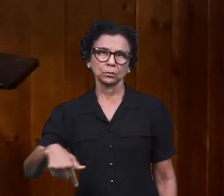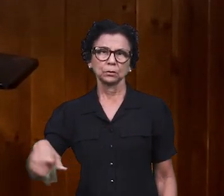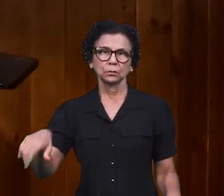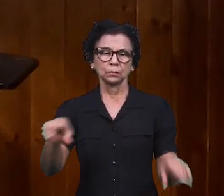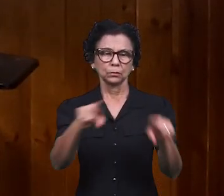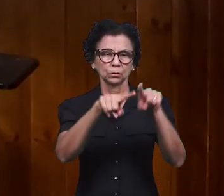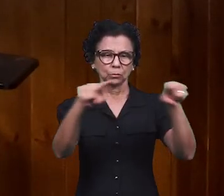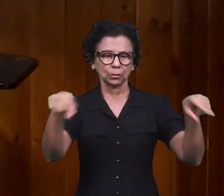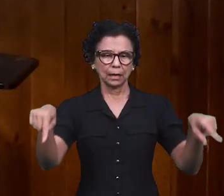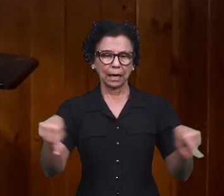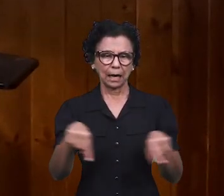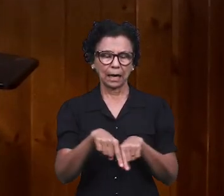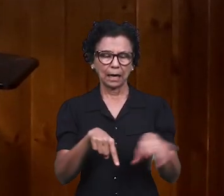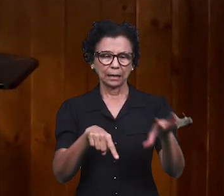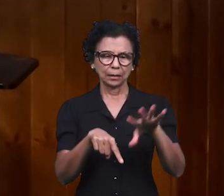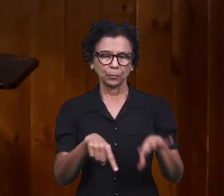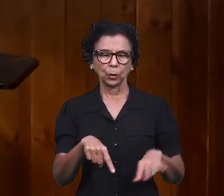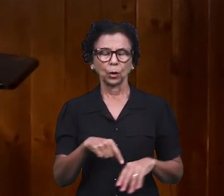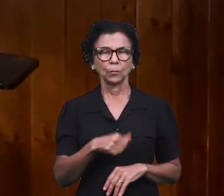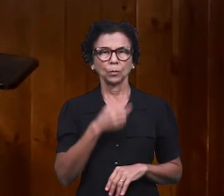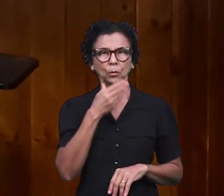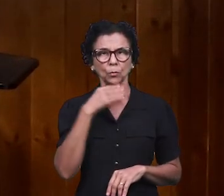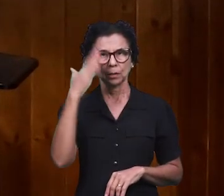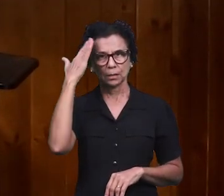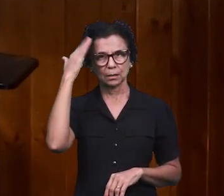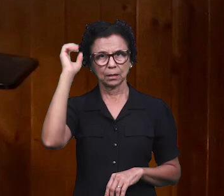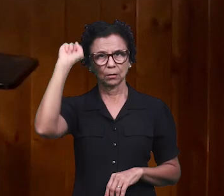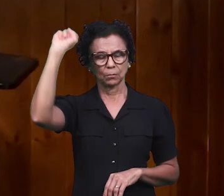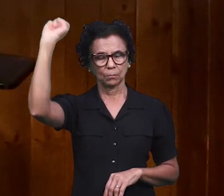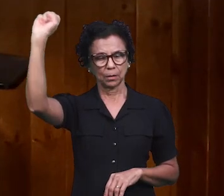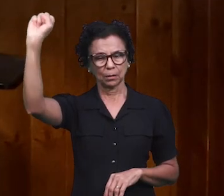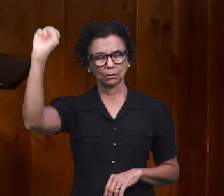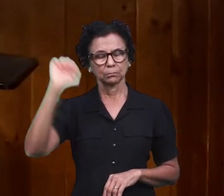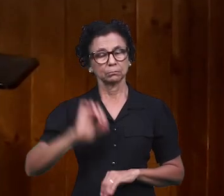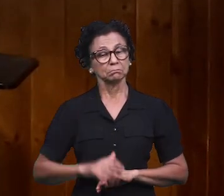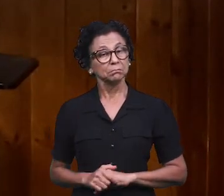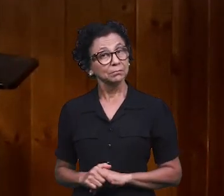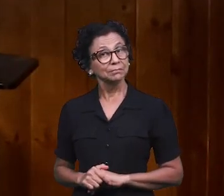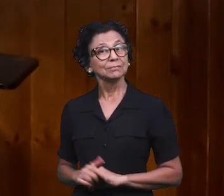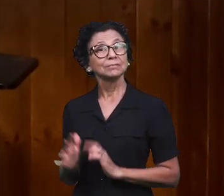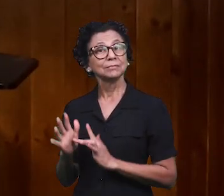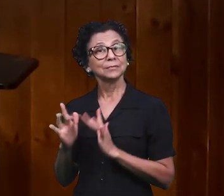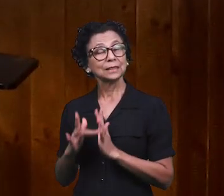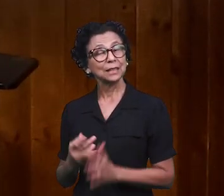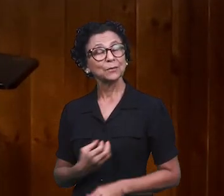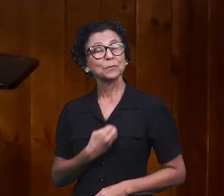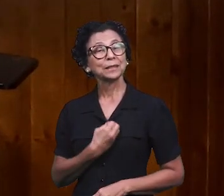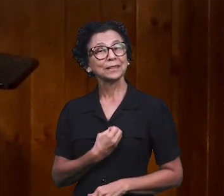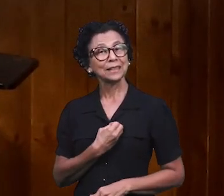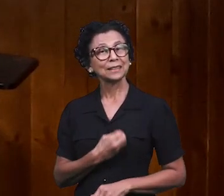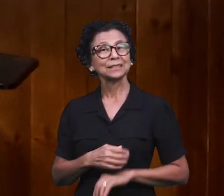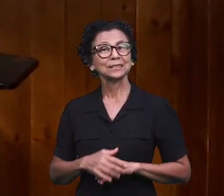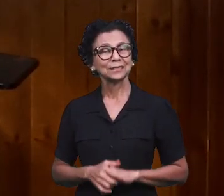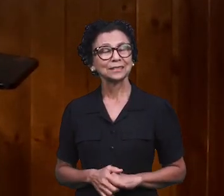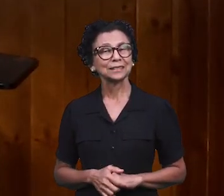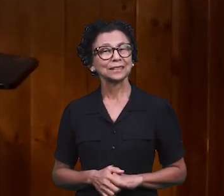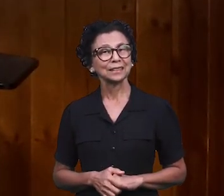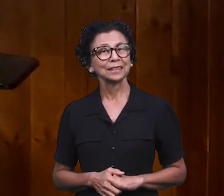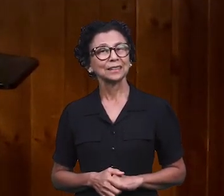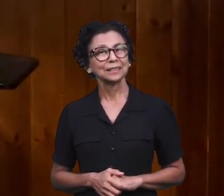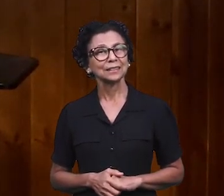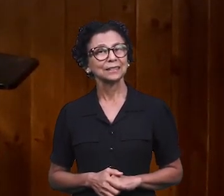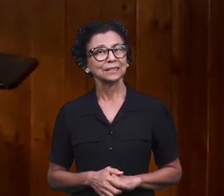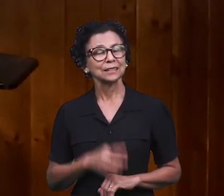que Jesus também esteve presente no templo durante essa celebração, evidenciando a